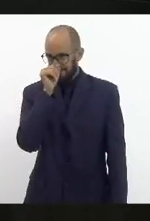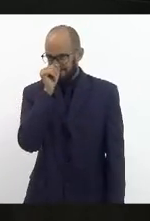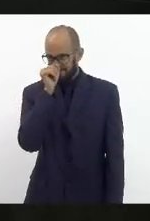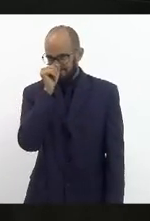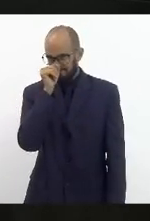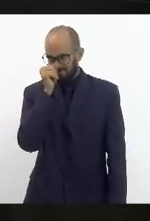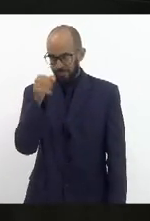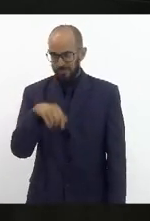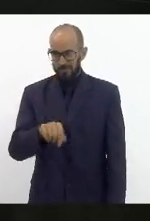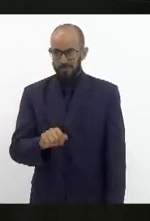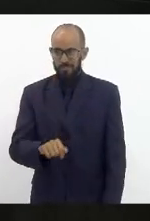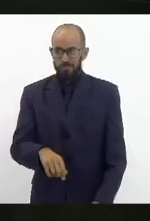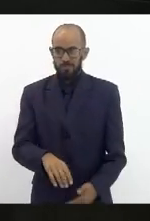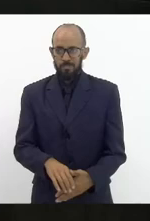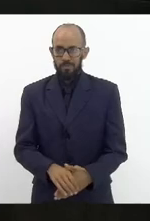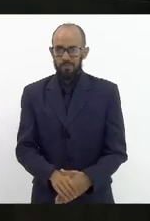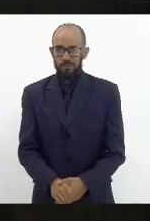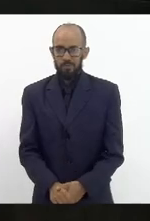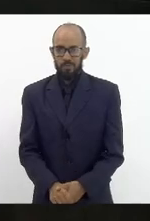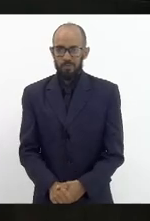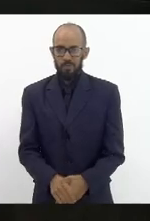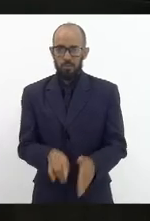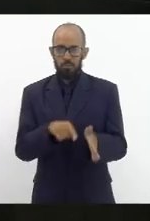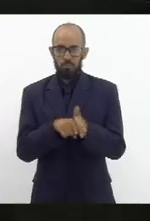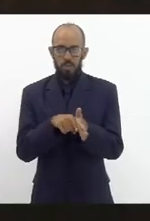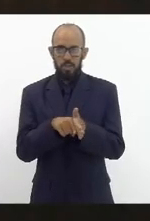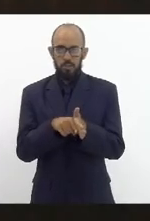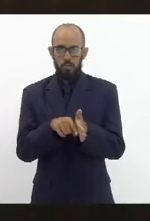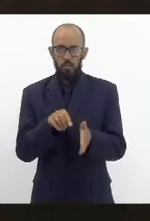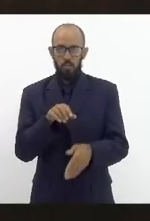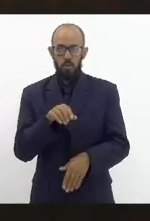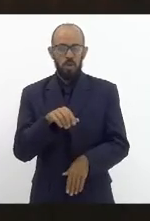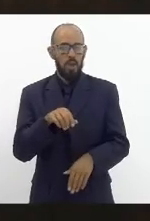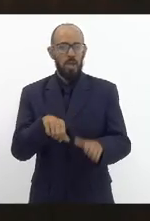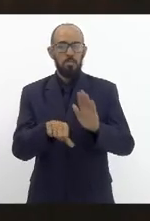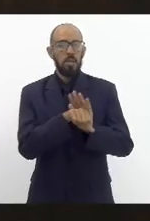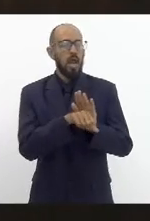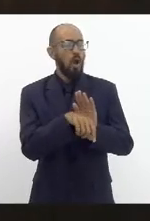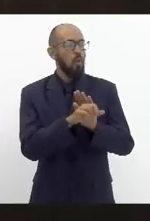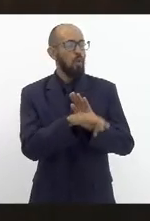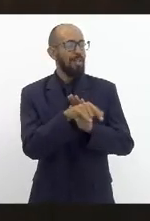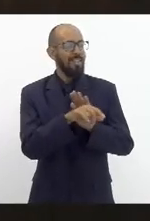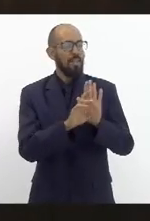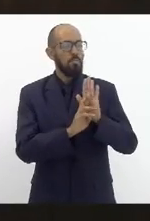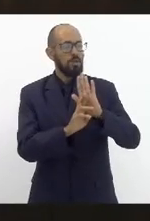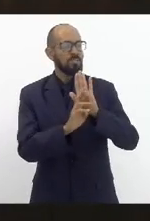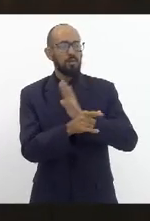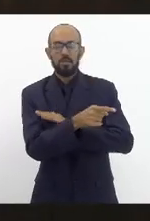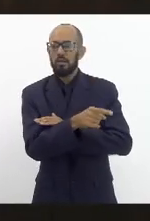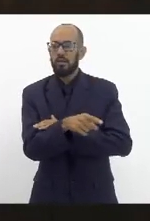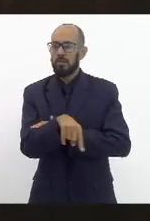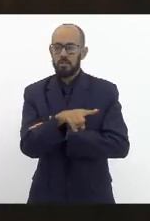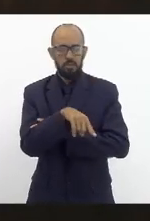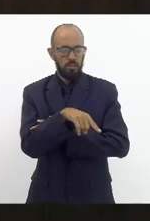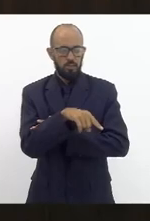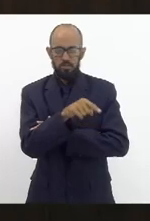Perito criminal, quem representa? Perito criminal, quem representa? Tem alguém aí do perito criminal ou não?